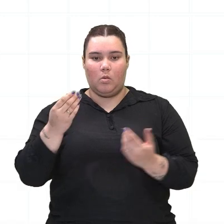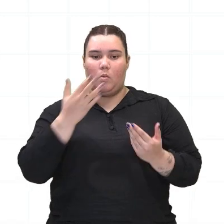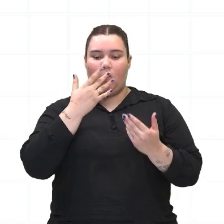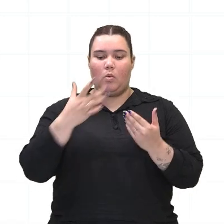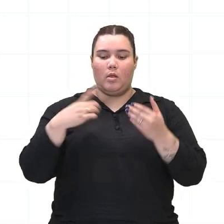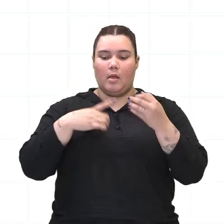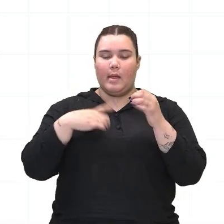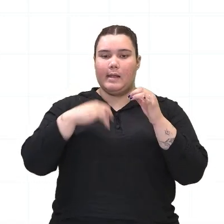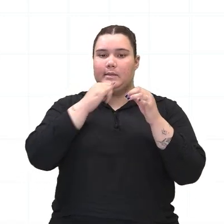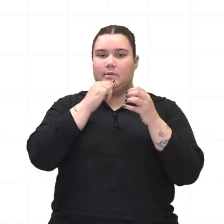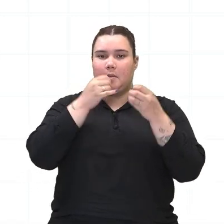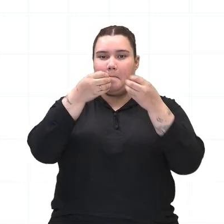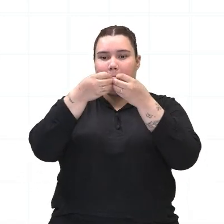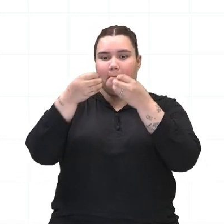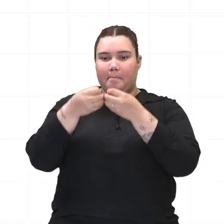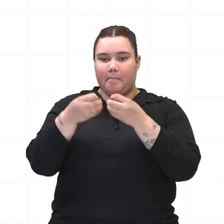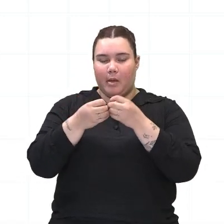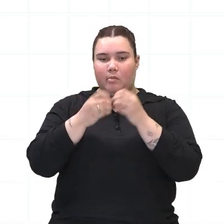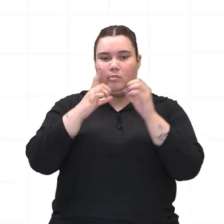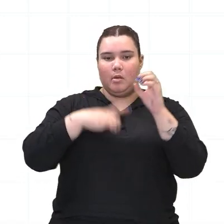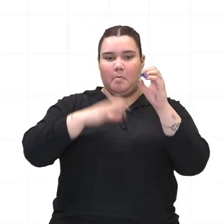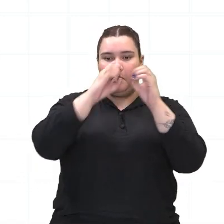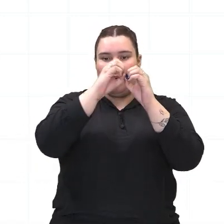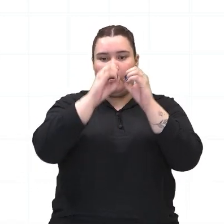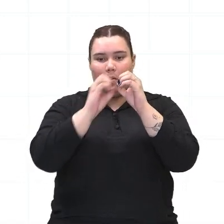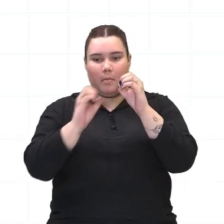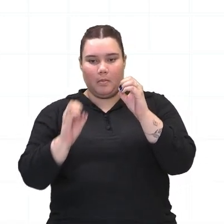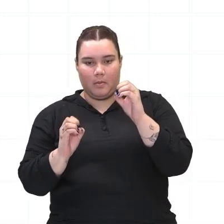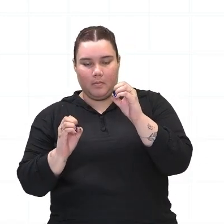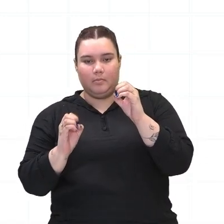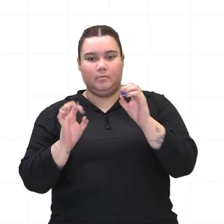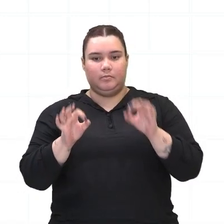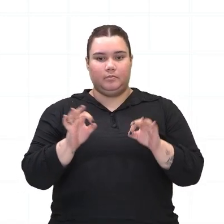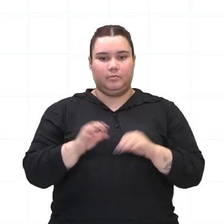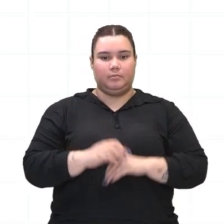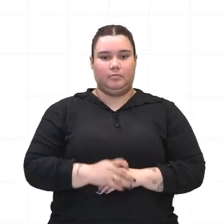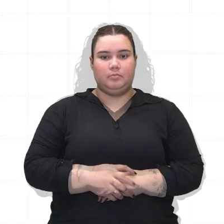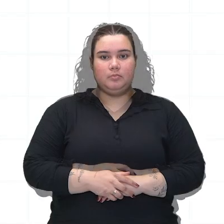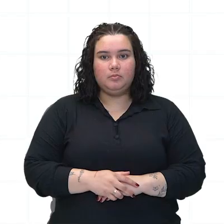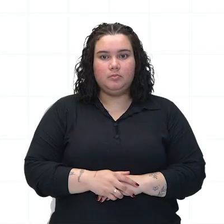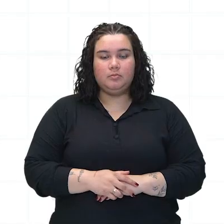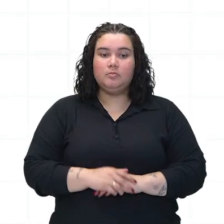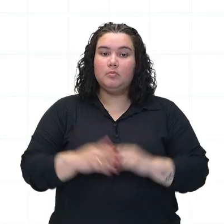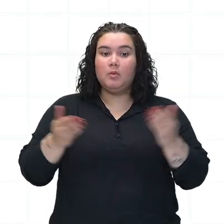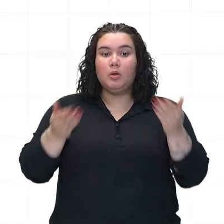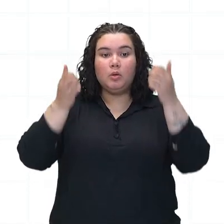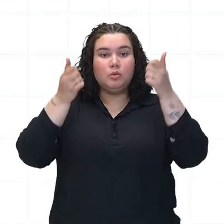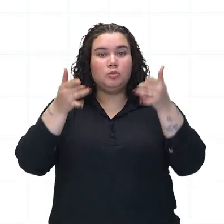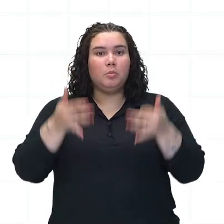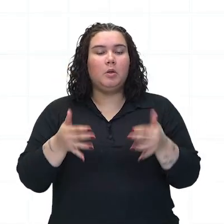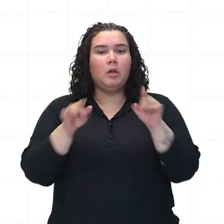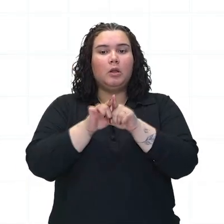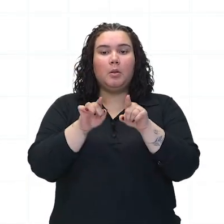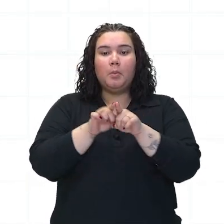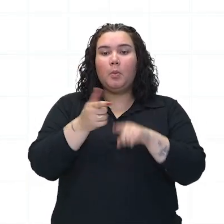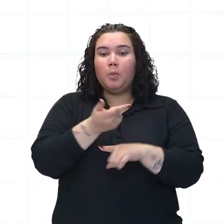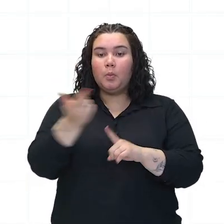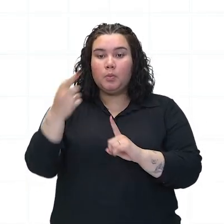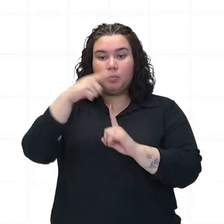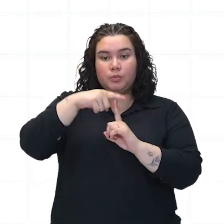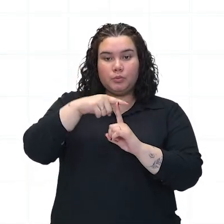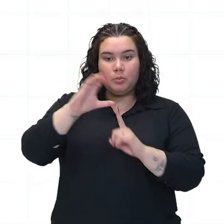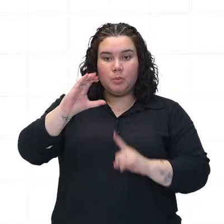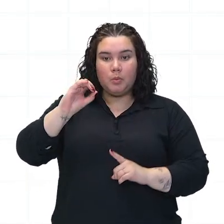outra. Assim também utilizamos o degradê. Vamos falar do compositor. E aqui eu vou